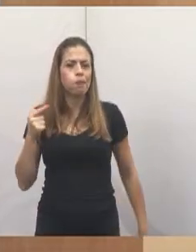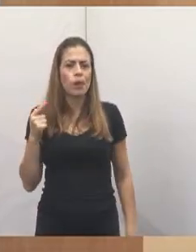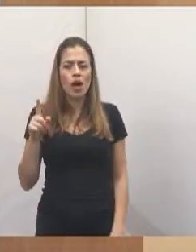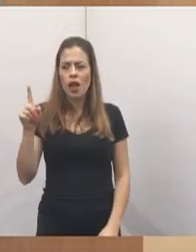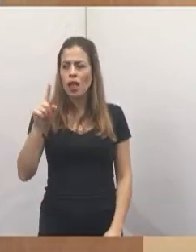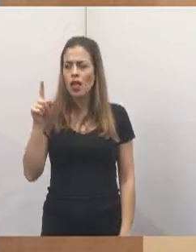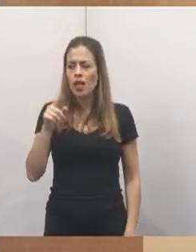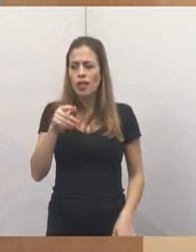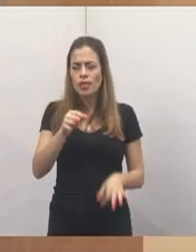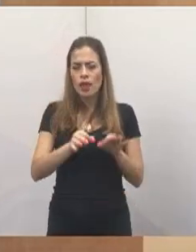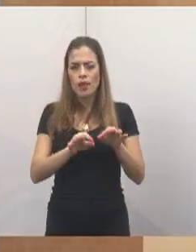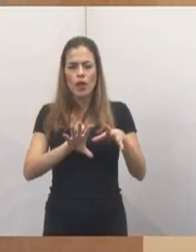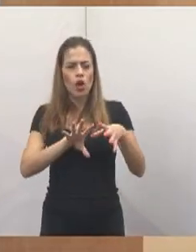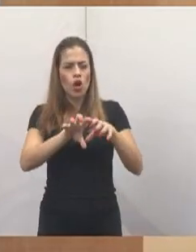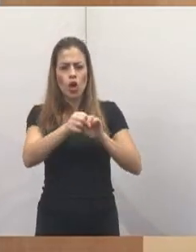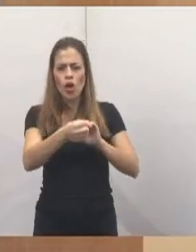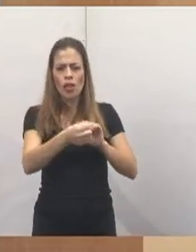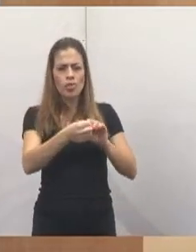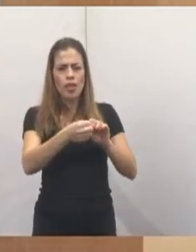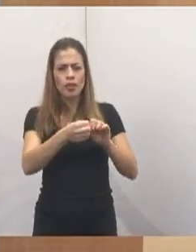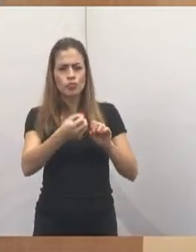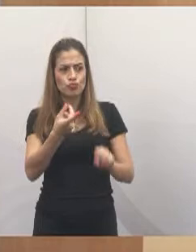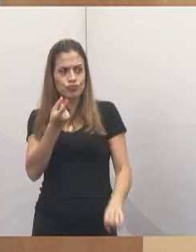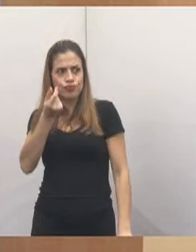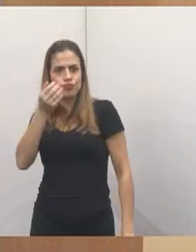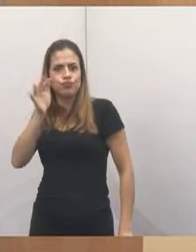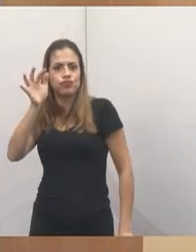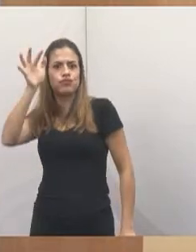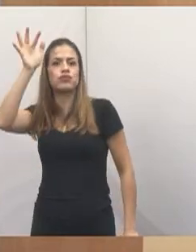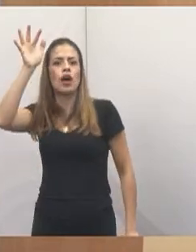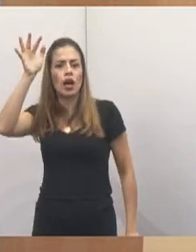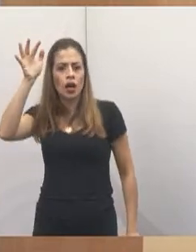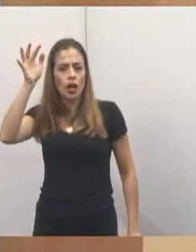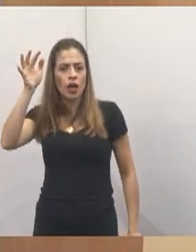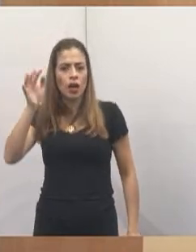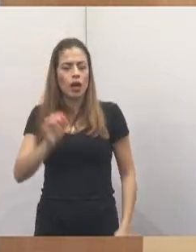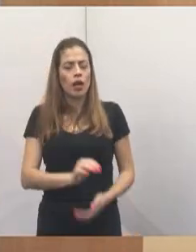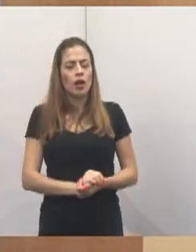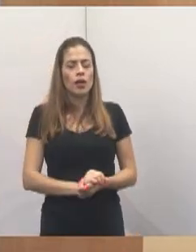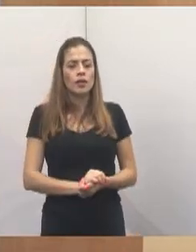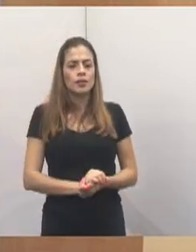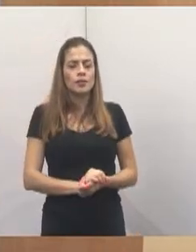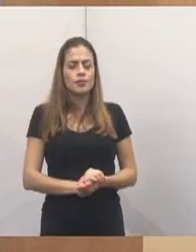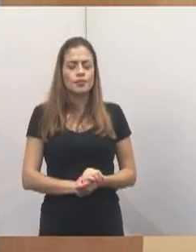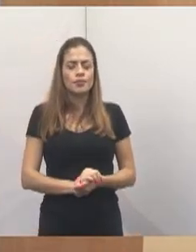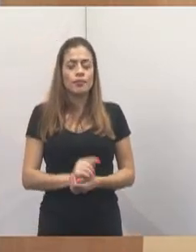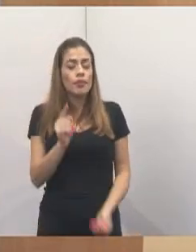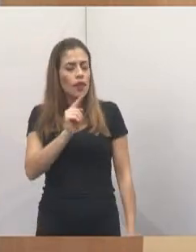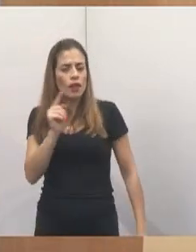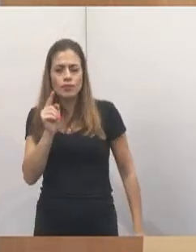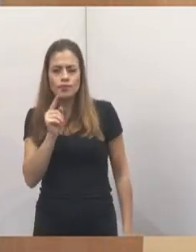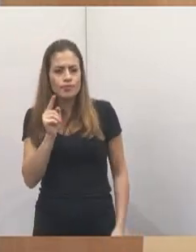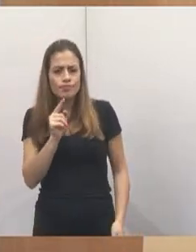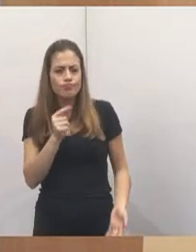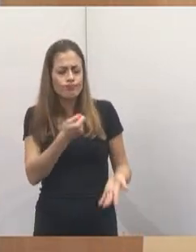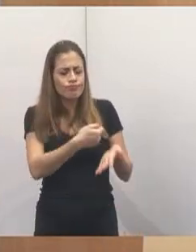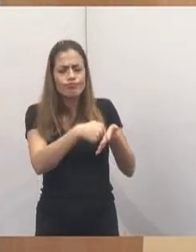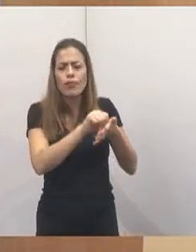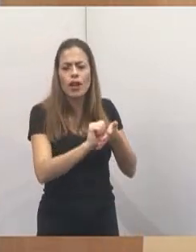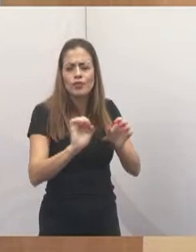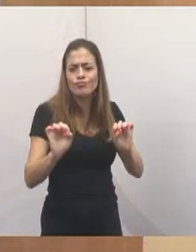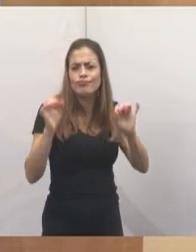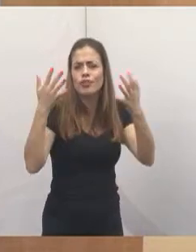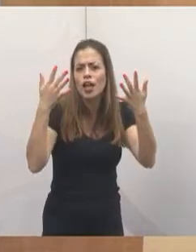contratos milionários, muitas vezes, que se fecham na advocacia, não são os contratos financeiros que a gente celebra com os